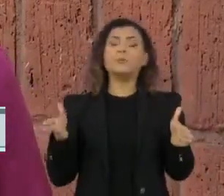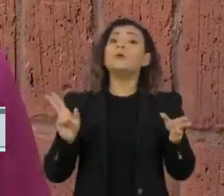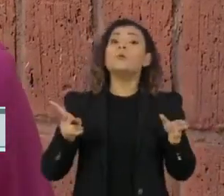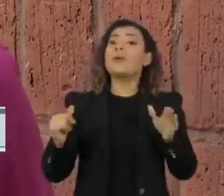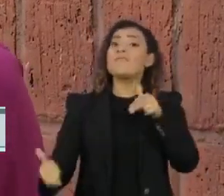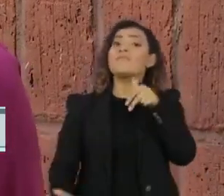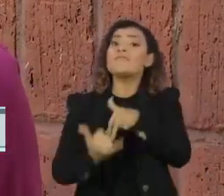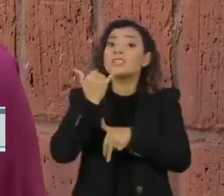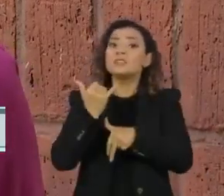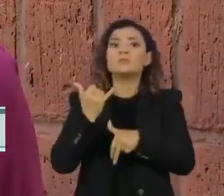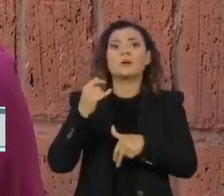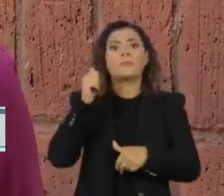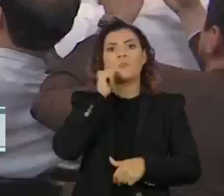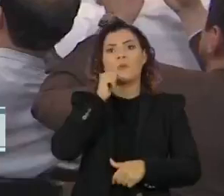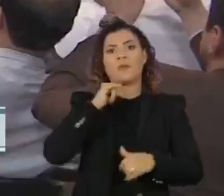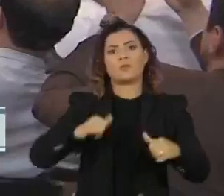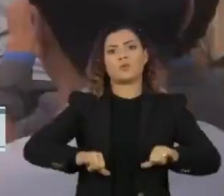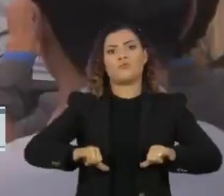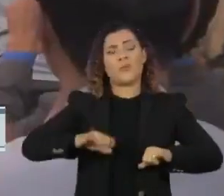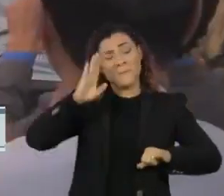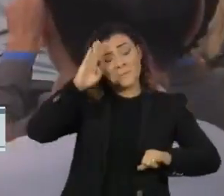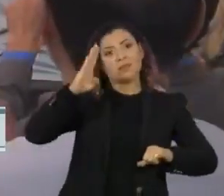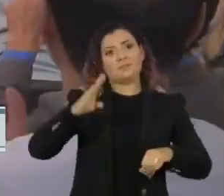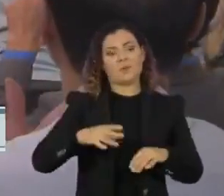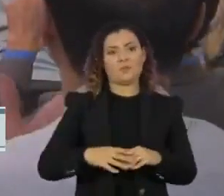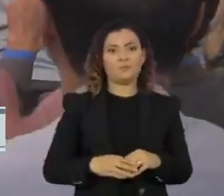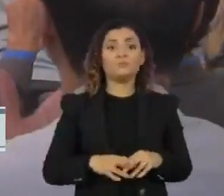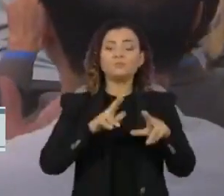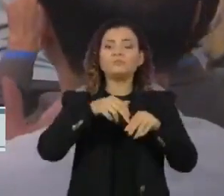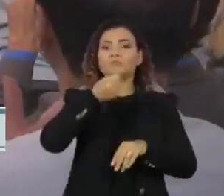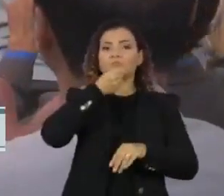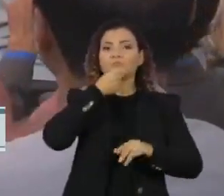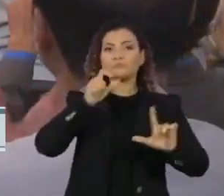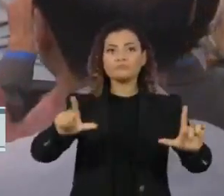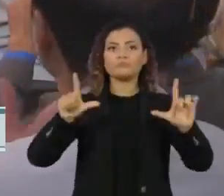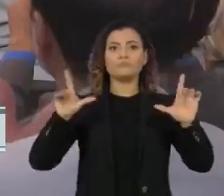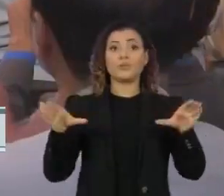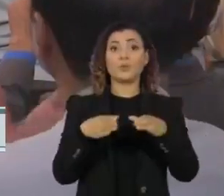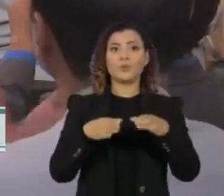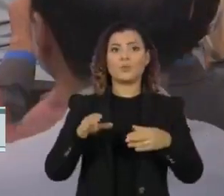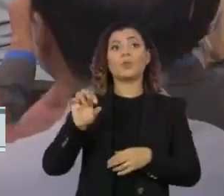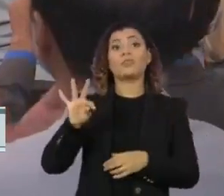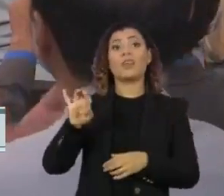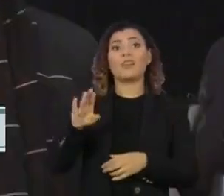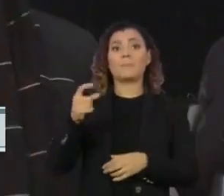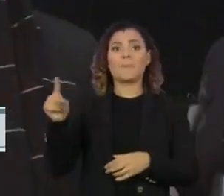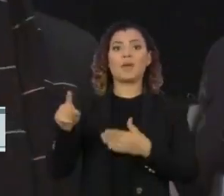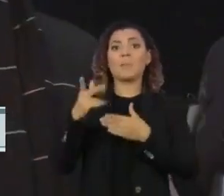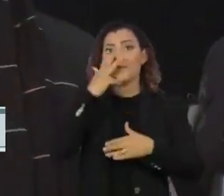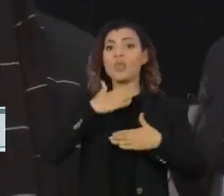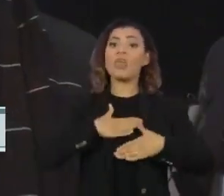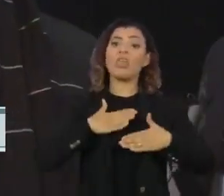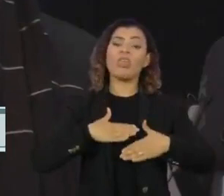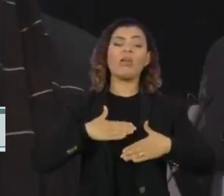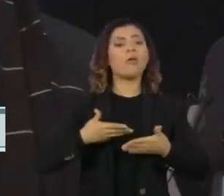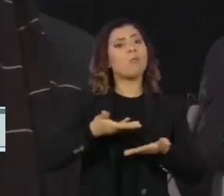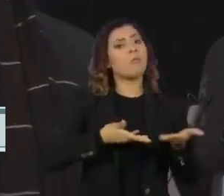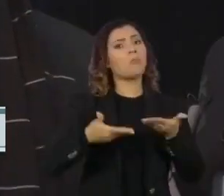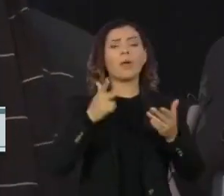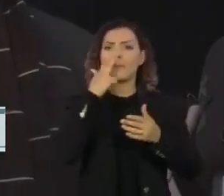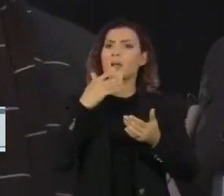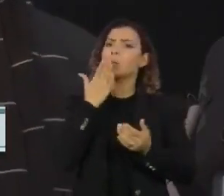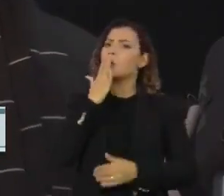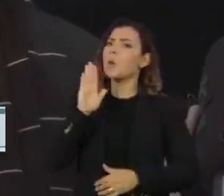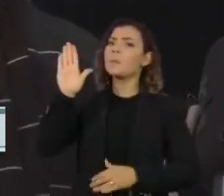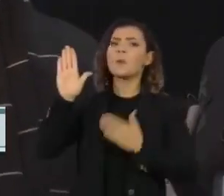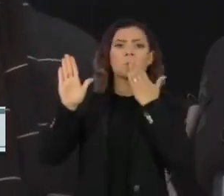maiores vítimas foram as mulheres. Na primeira entrevista coletiva concedida pelo grupo, o discurso foi conciliador, com promessas de